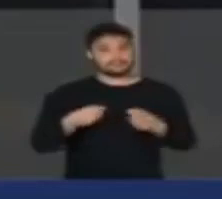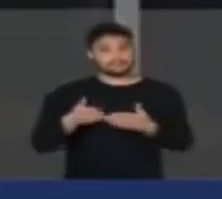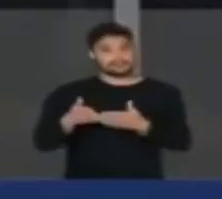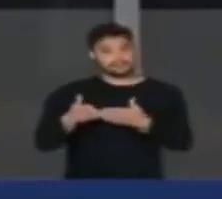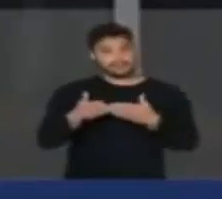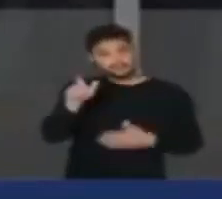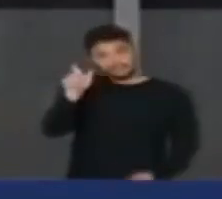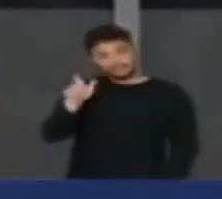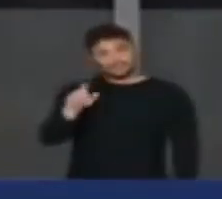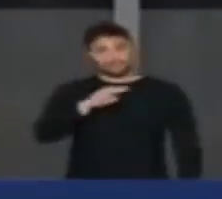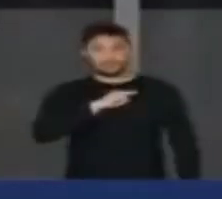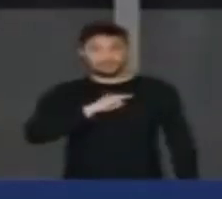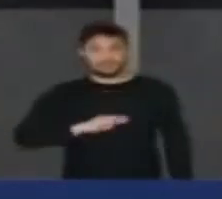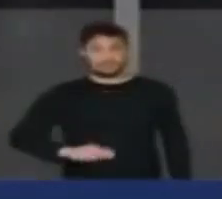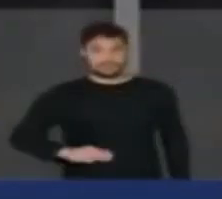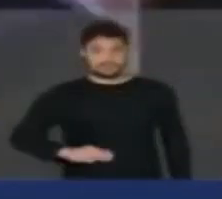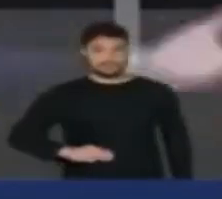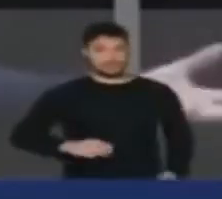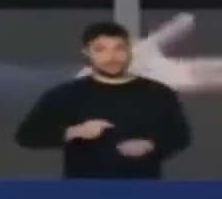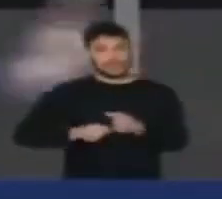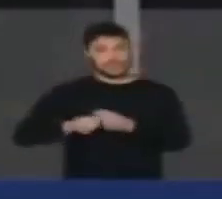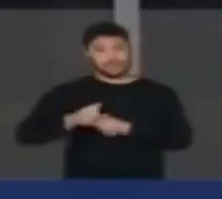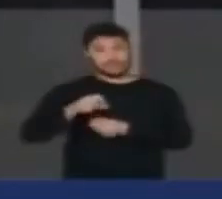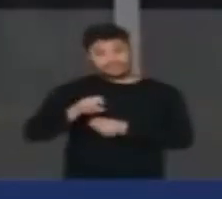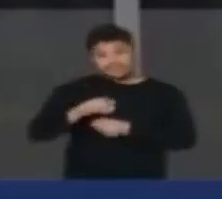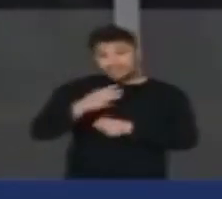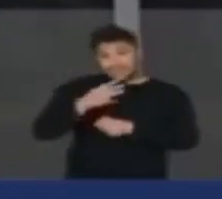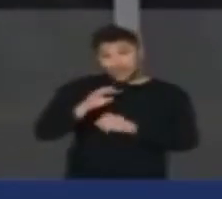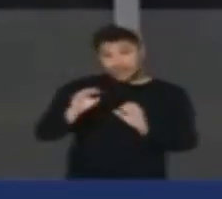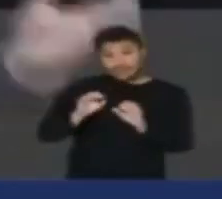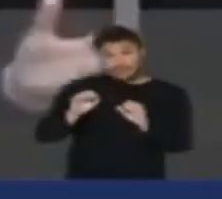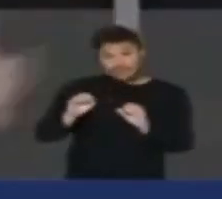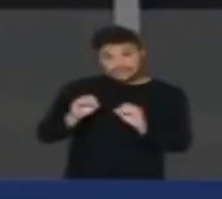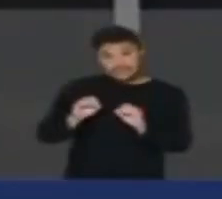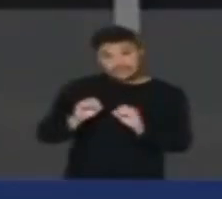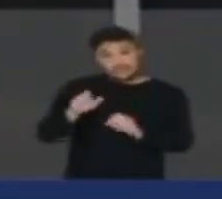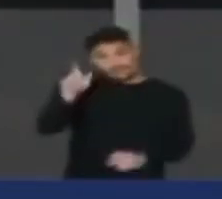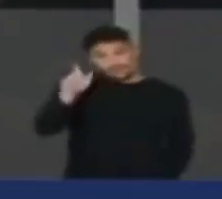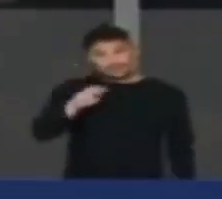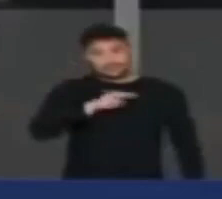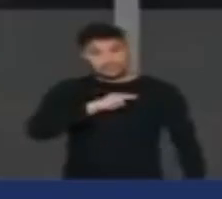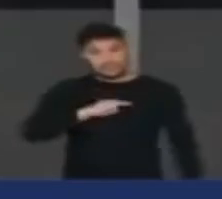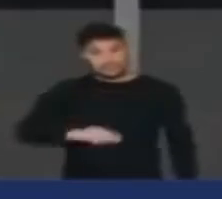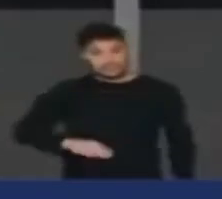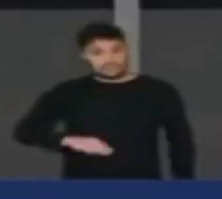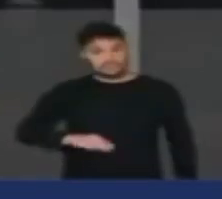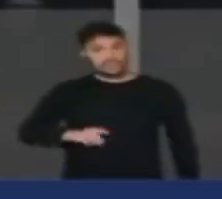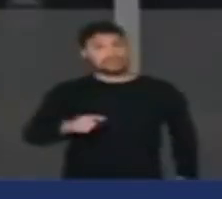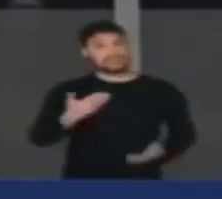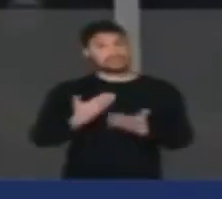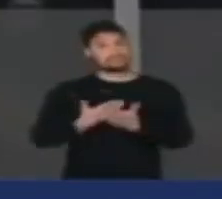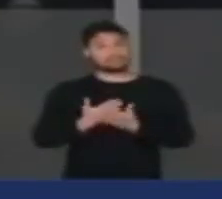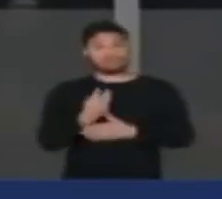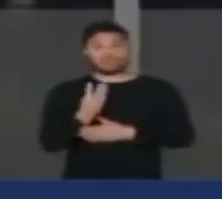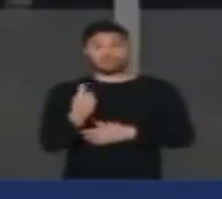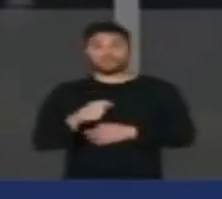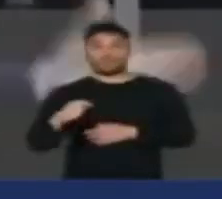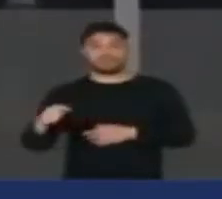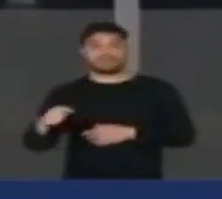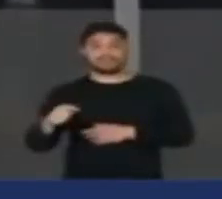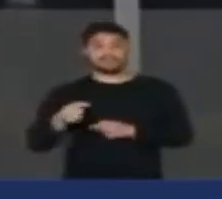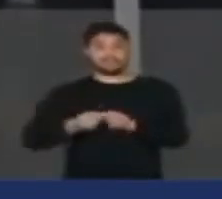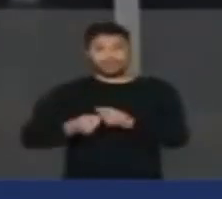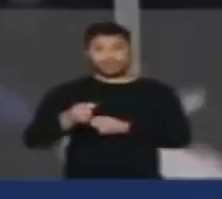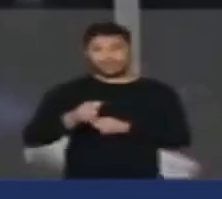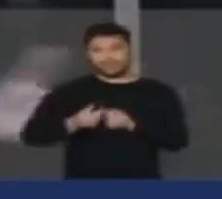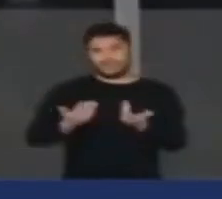ministro da economia se não entende. Mas quando o seu ministro é uma pessoa que disse que estudou 2 meses de economia, ou